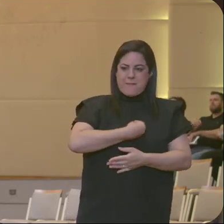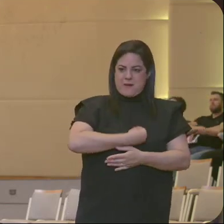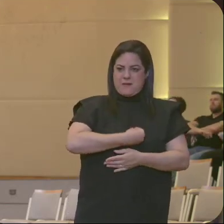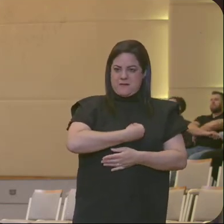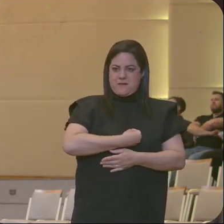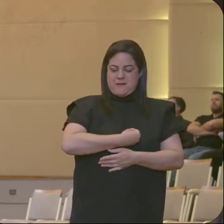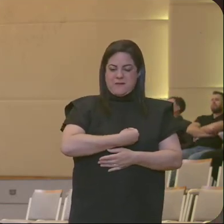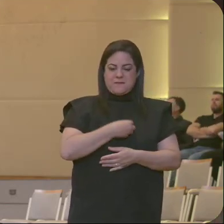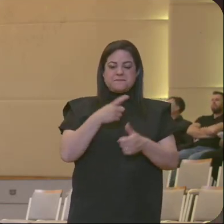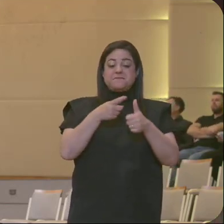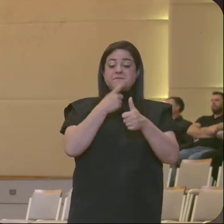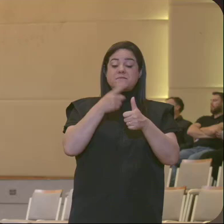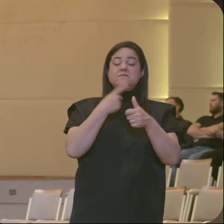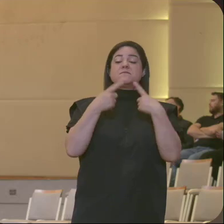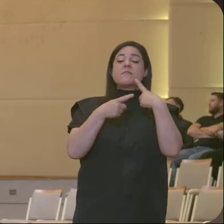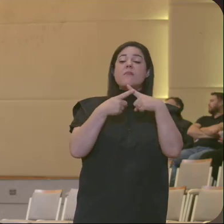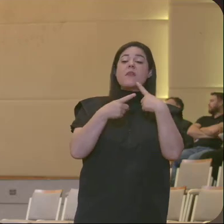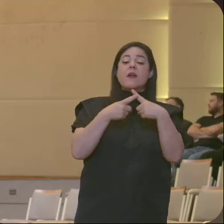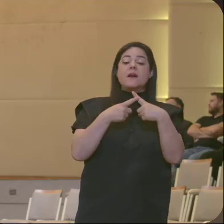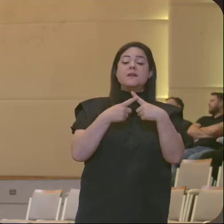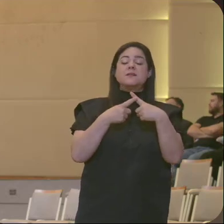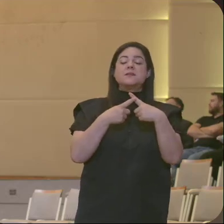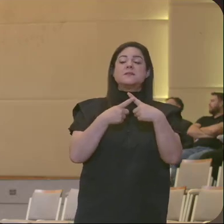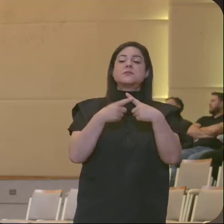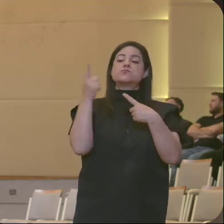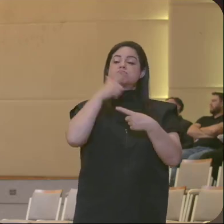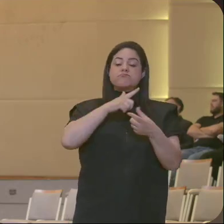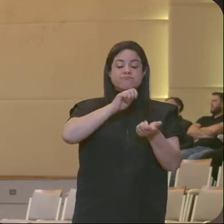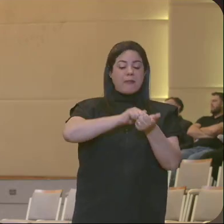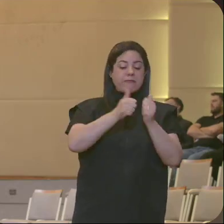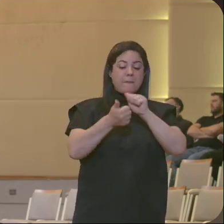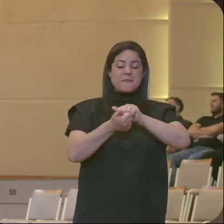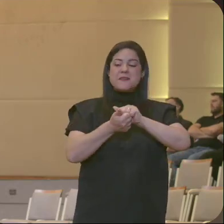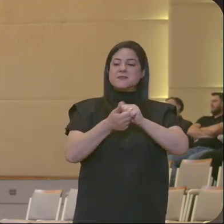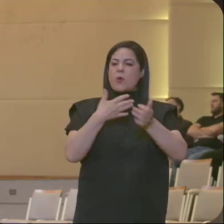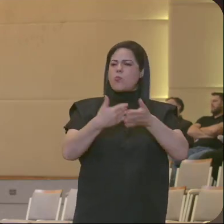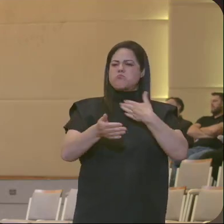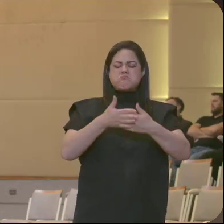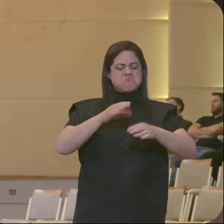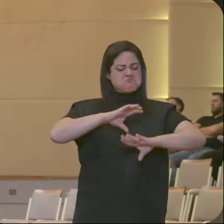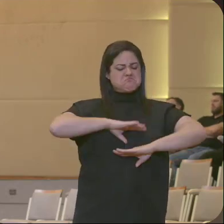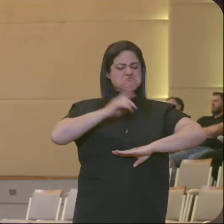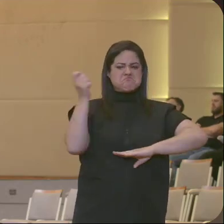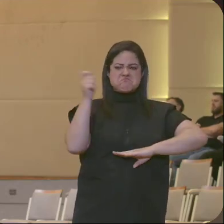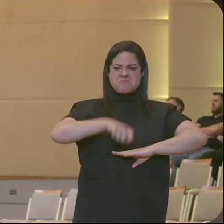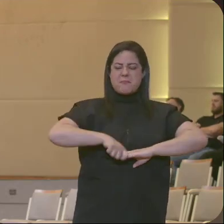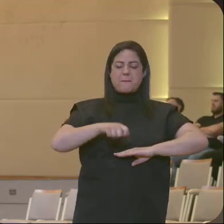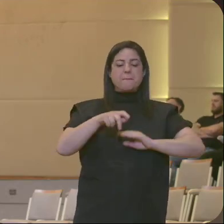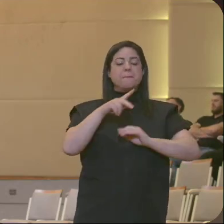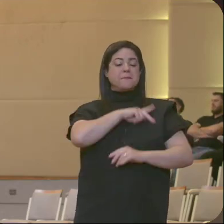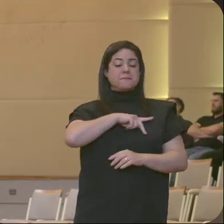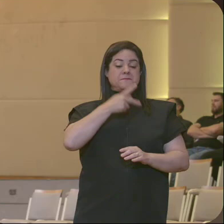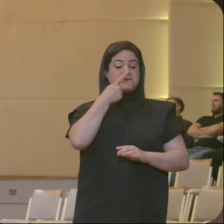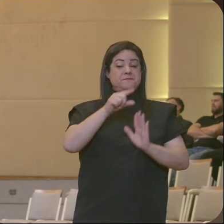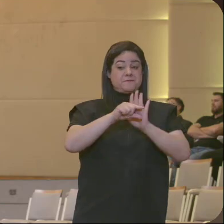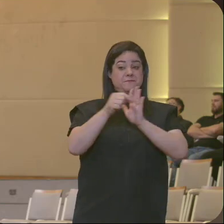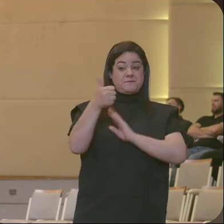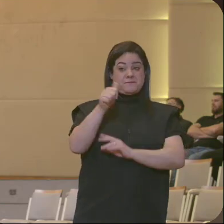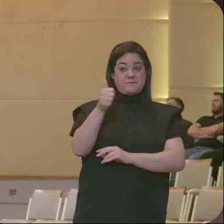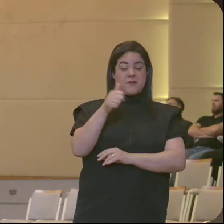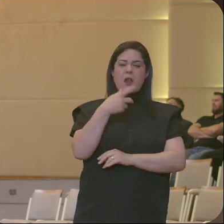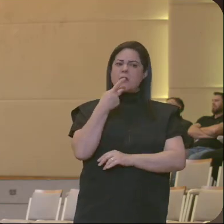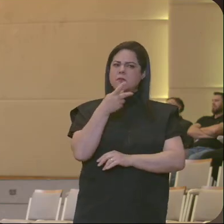lugar, pela capacidade de adaptação a qualquer situação. Paulo diz no verso 11, não